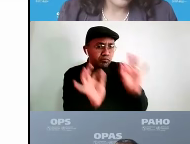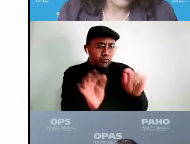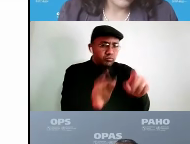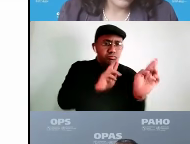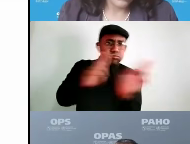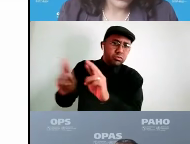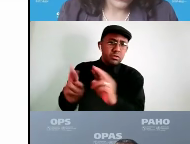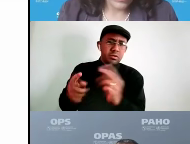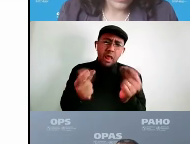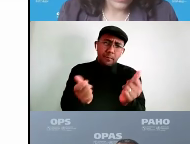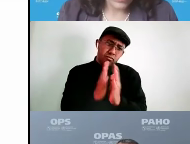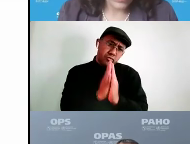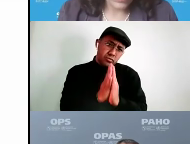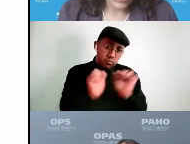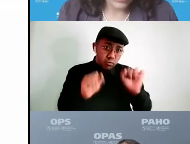possa apoiar, por favor.